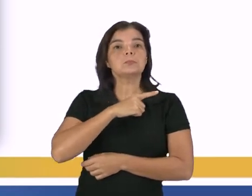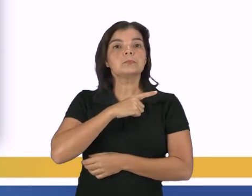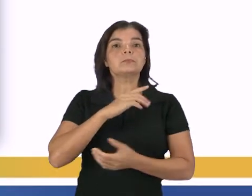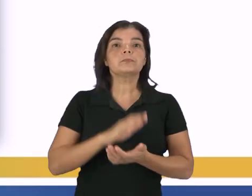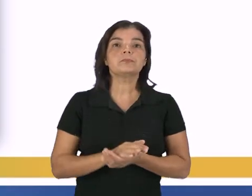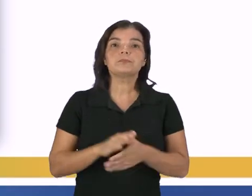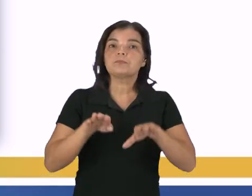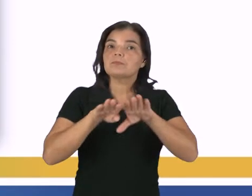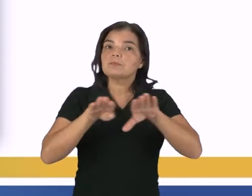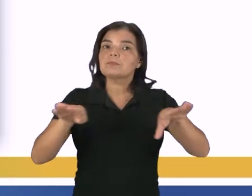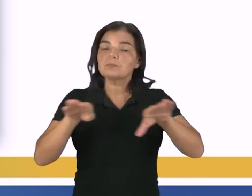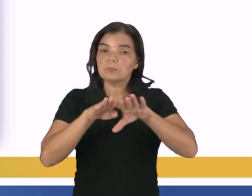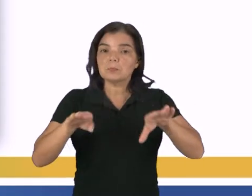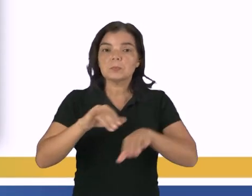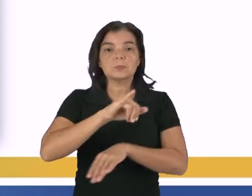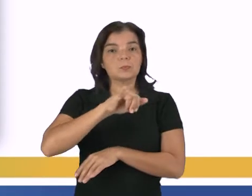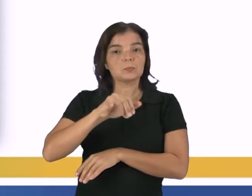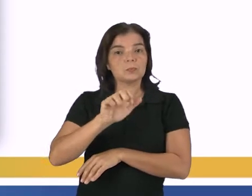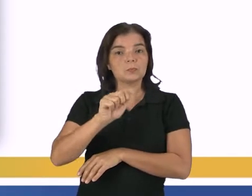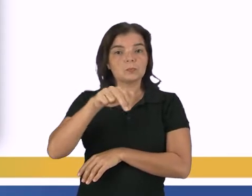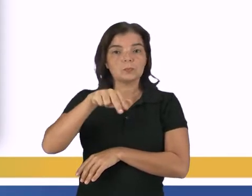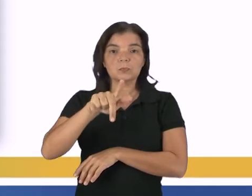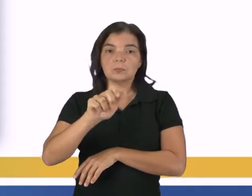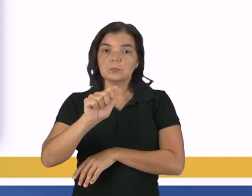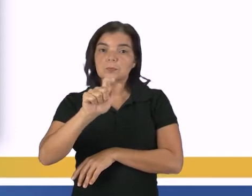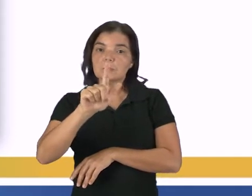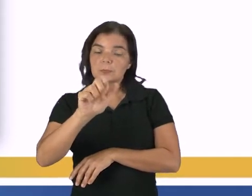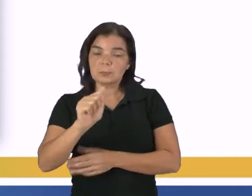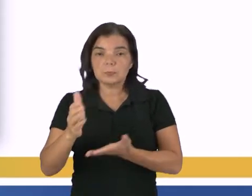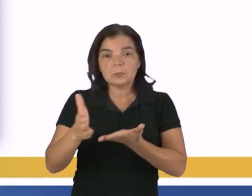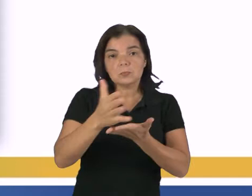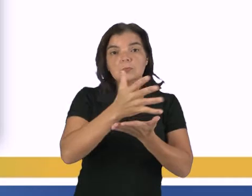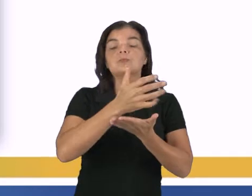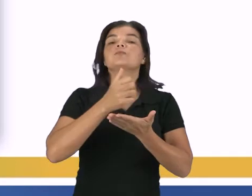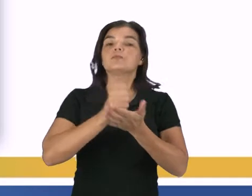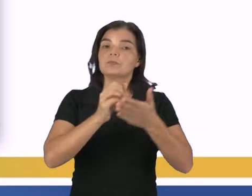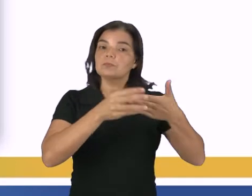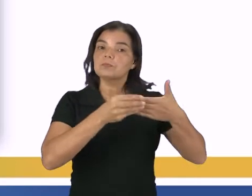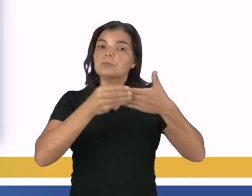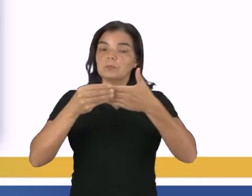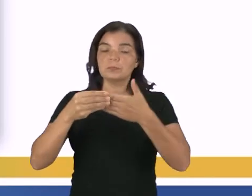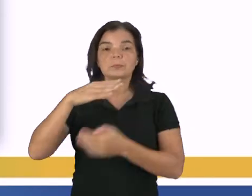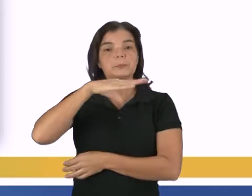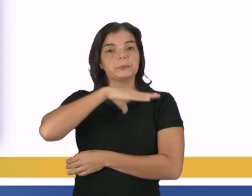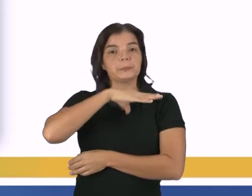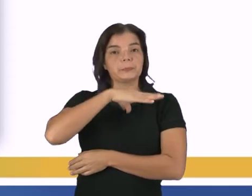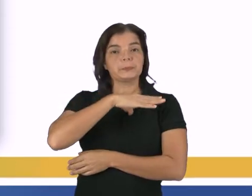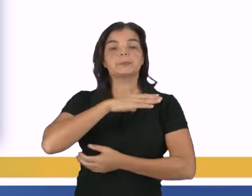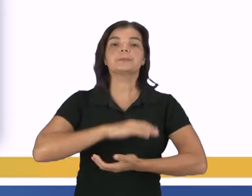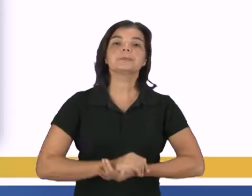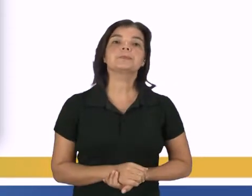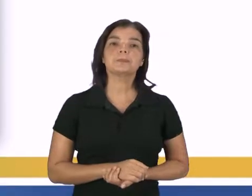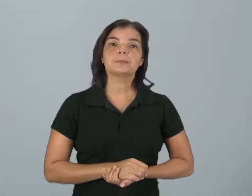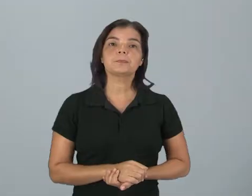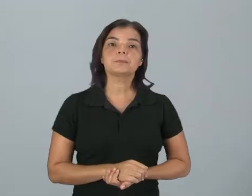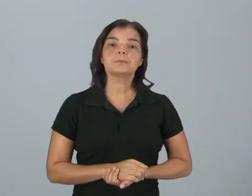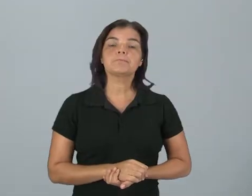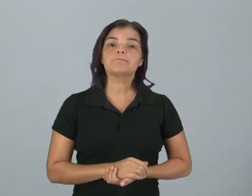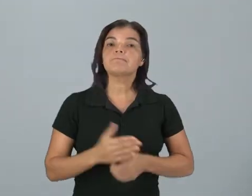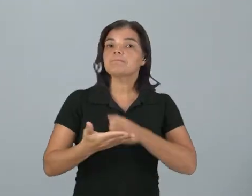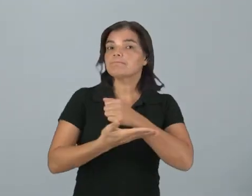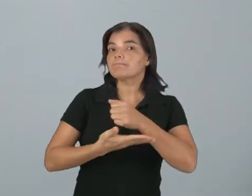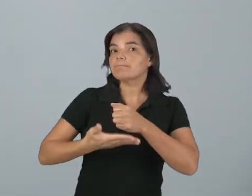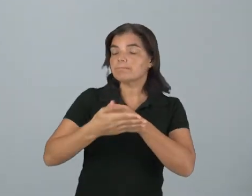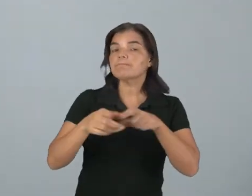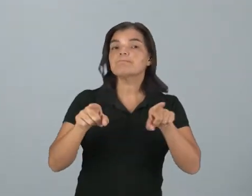eles nessa espécie de jangada, que era como eles faziam a colheita e traziam para a cidade, certo? Então,